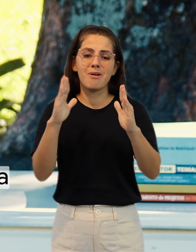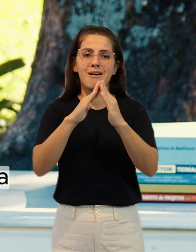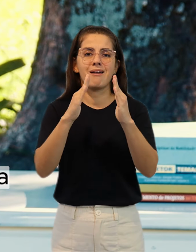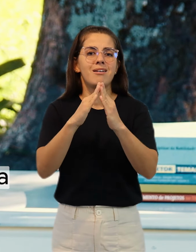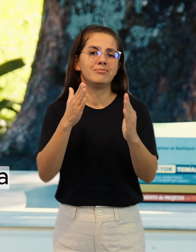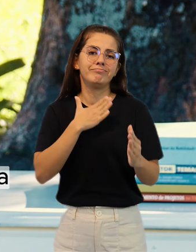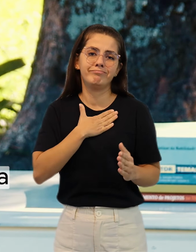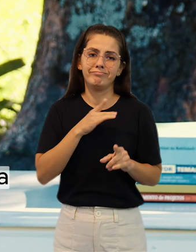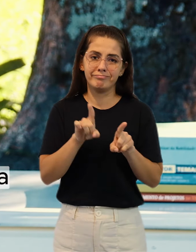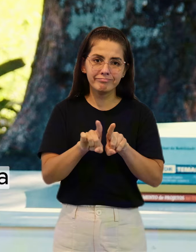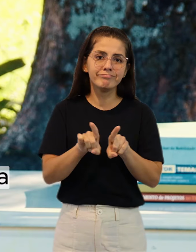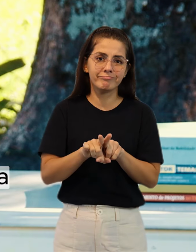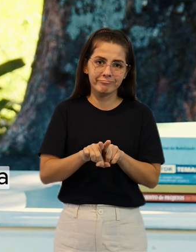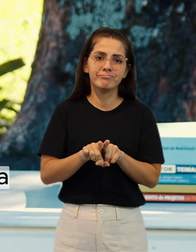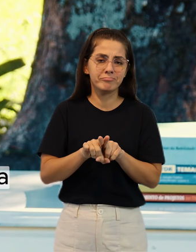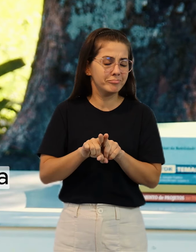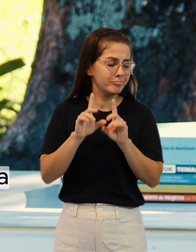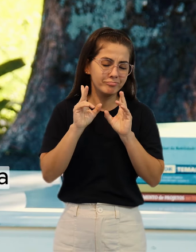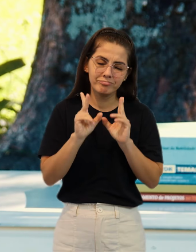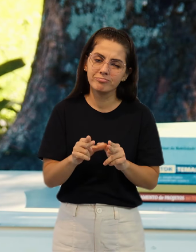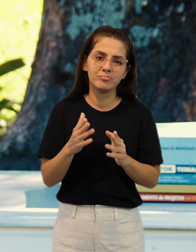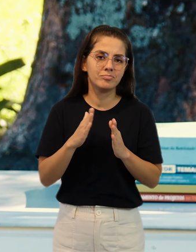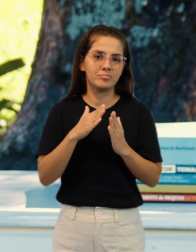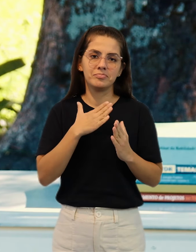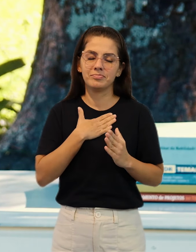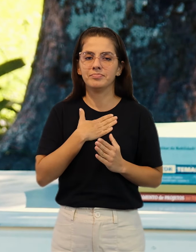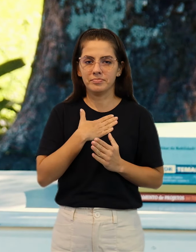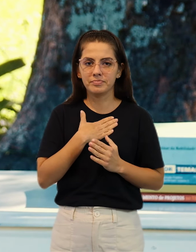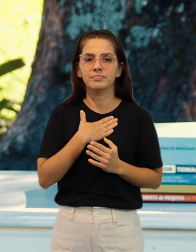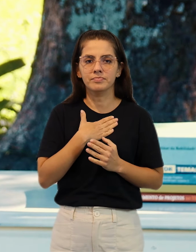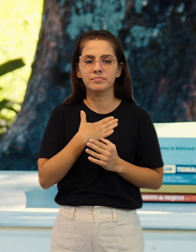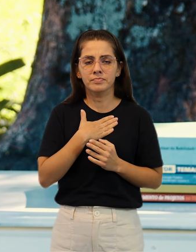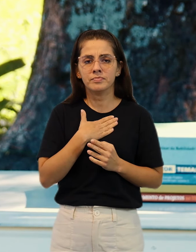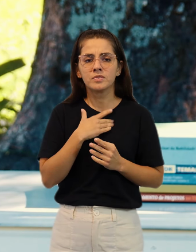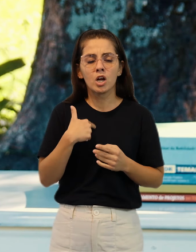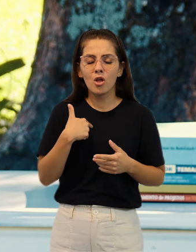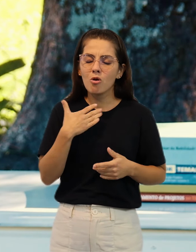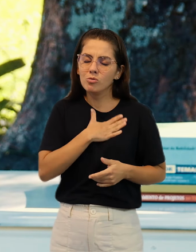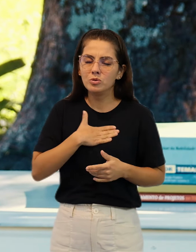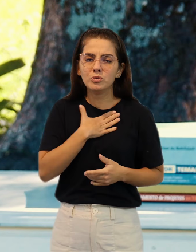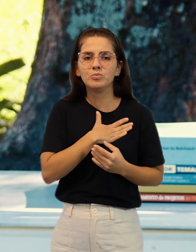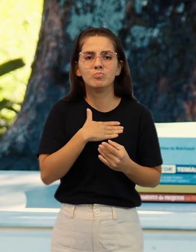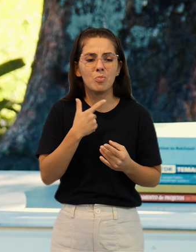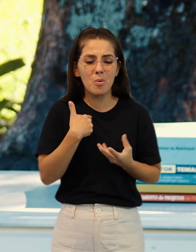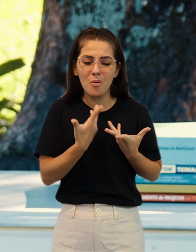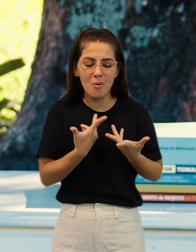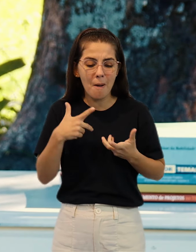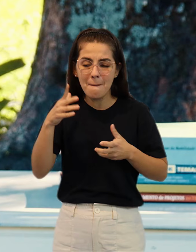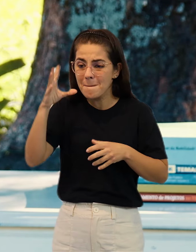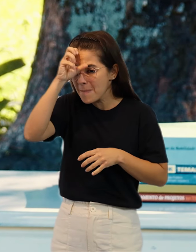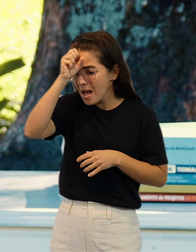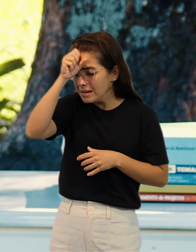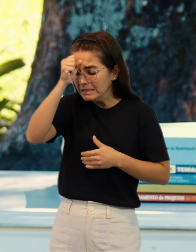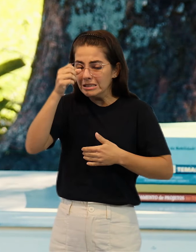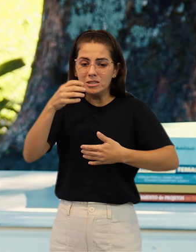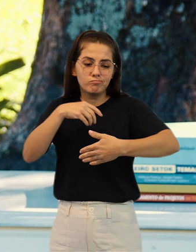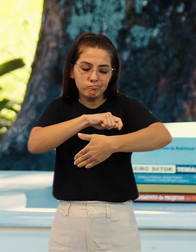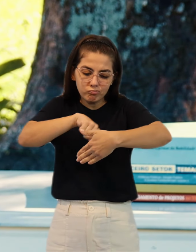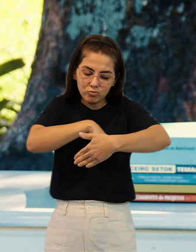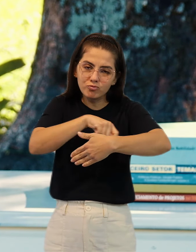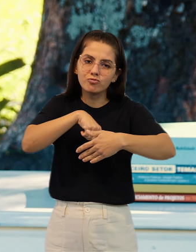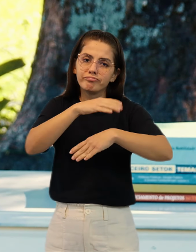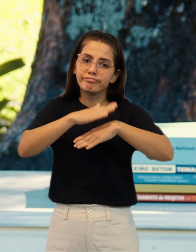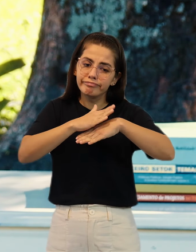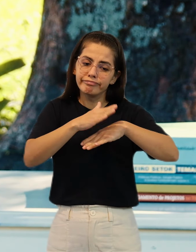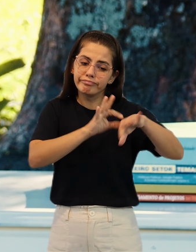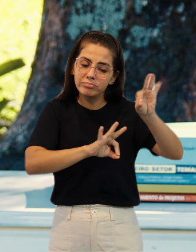mim é a segunda casa, né? É a segunda casa. E eu gostei muito, que eu aprendi muita coisa,